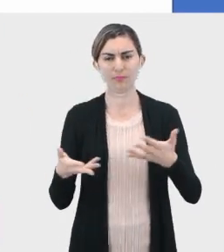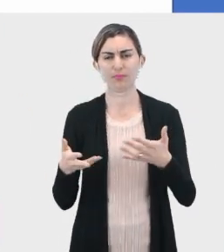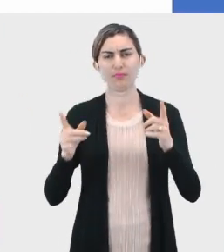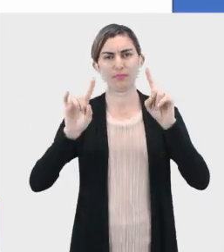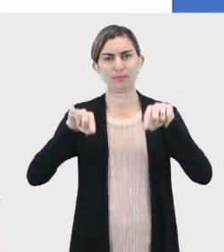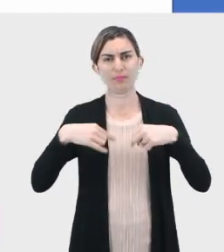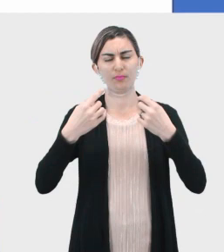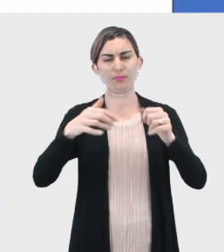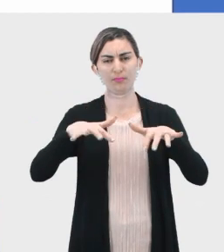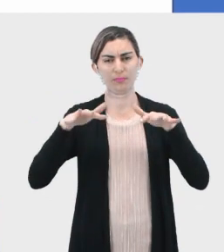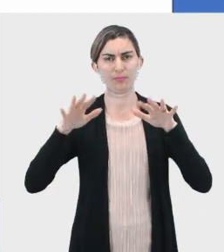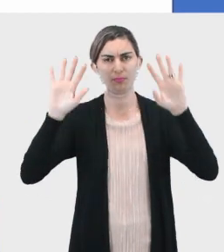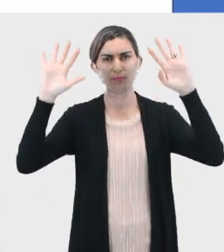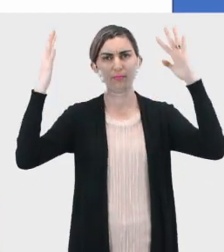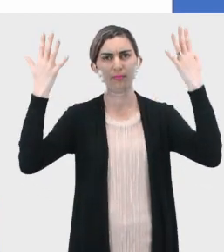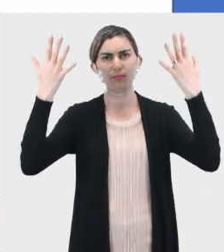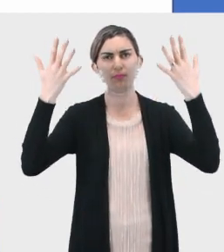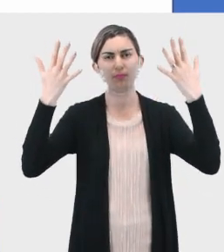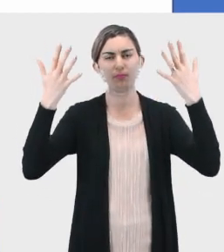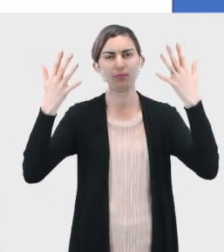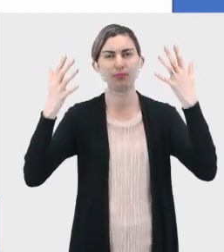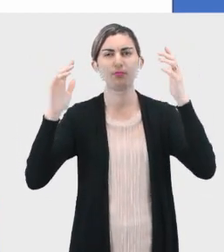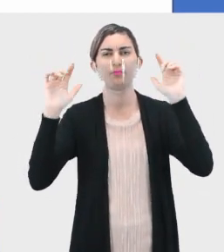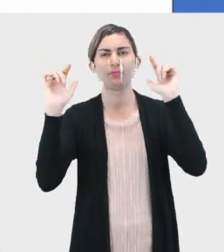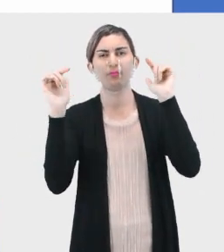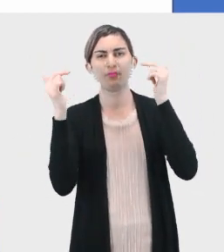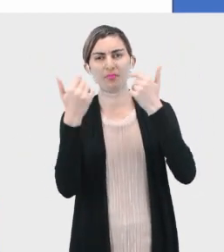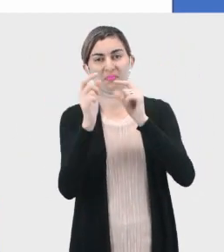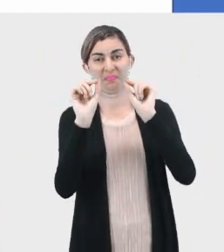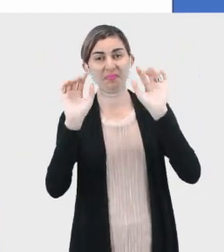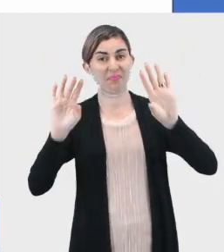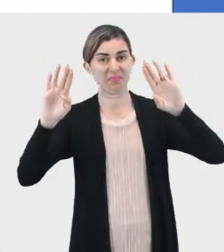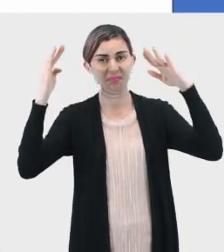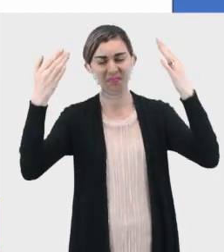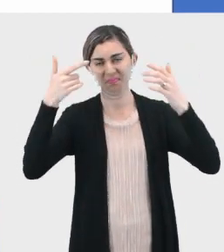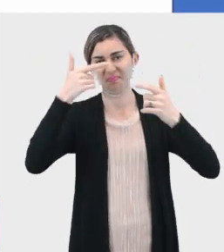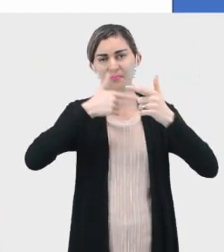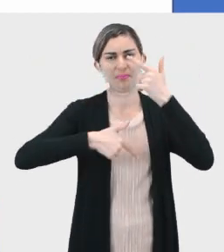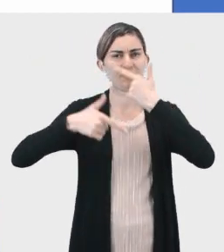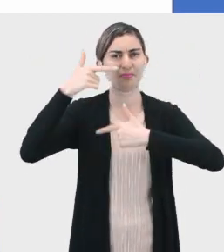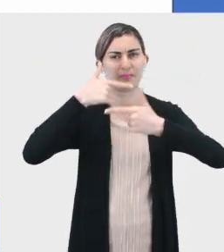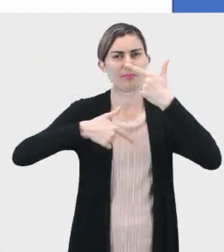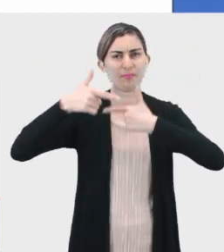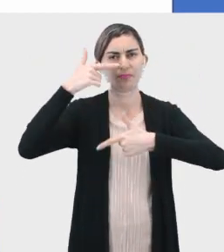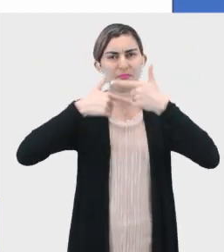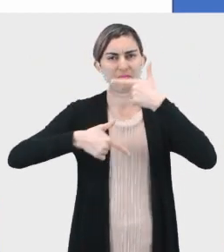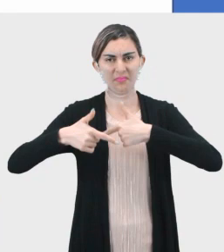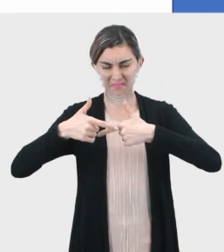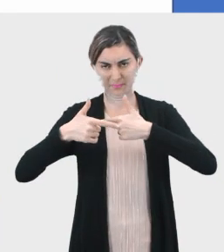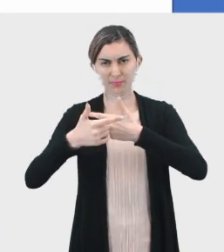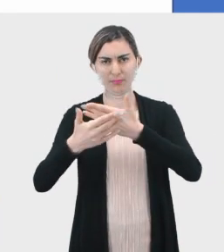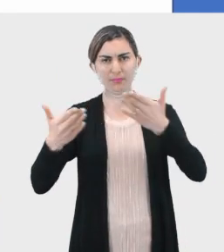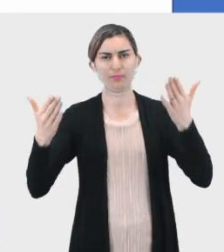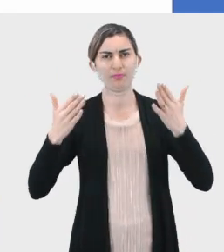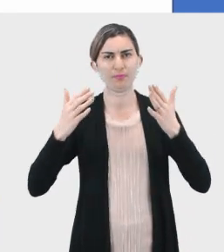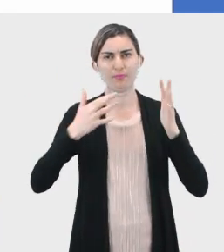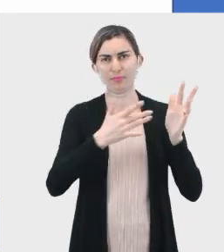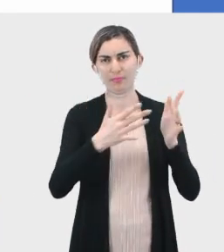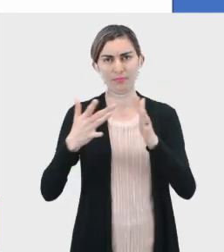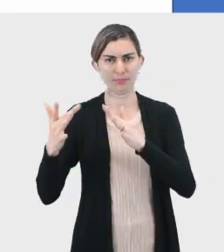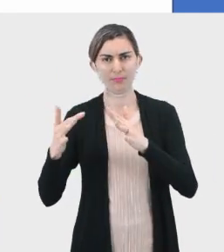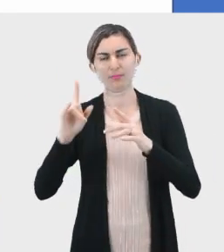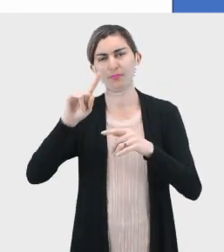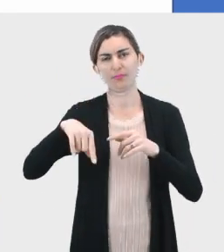curiosidade de hoje é um evento chamado Cheese Rolling Festival, ou Festival do